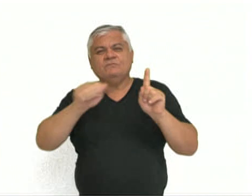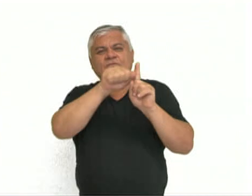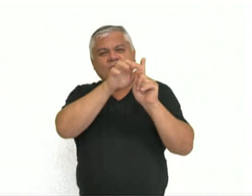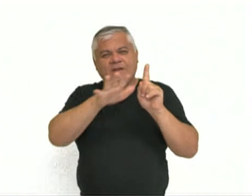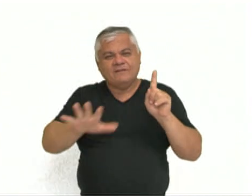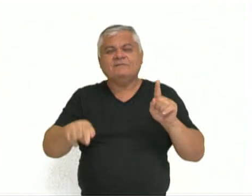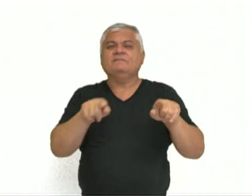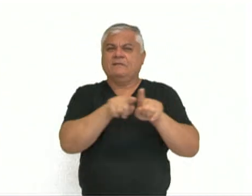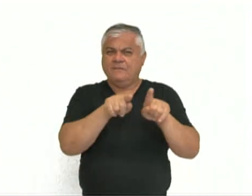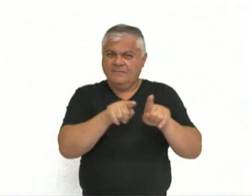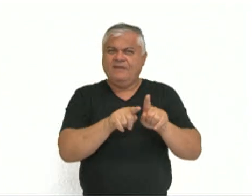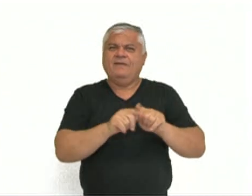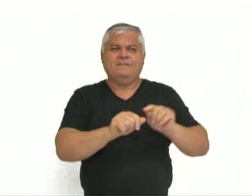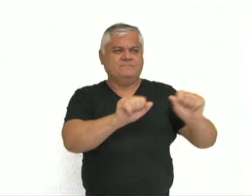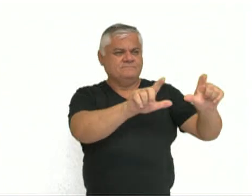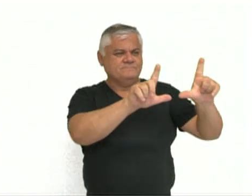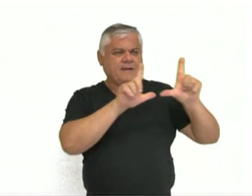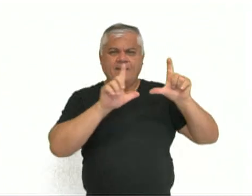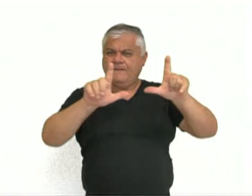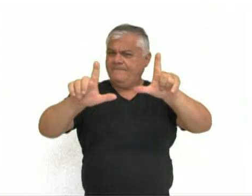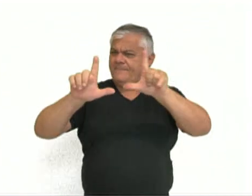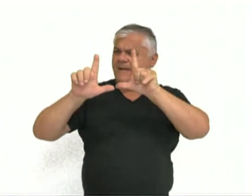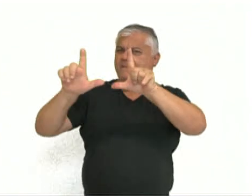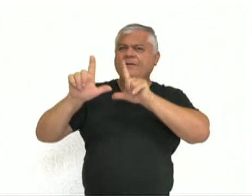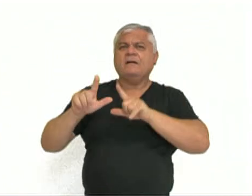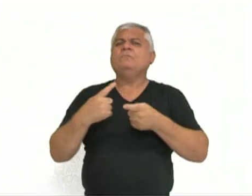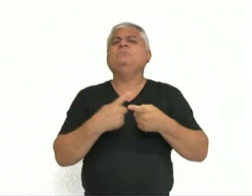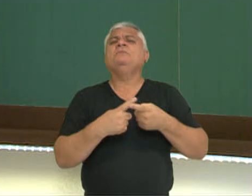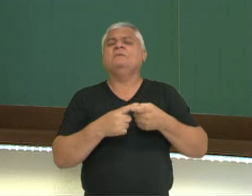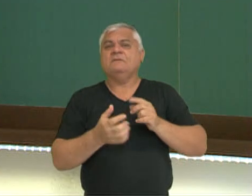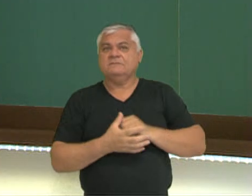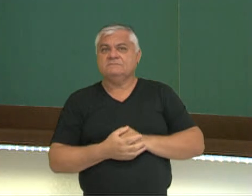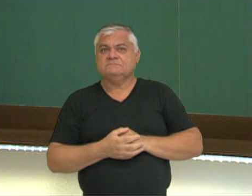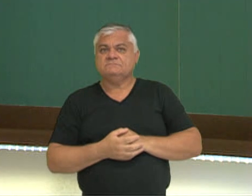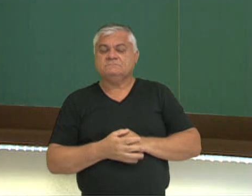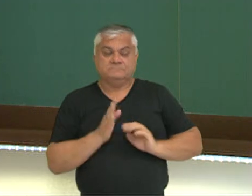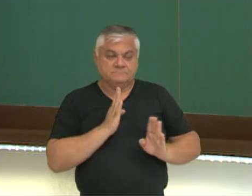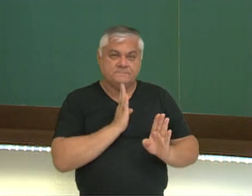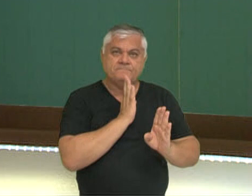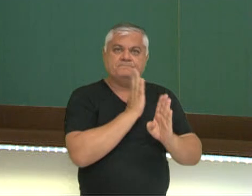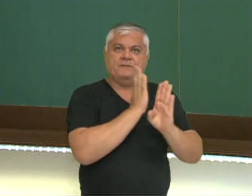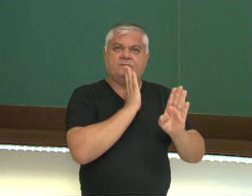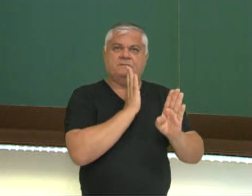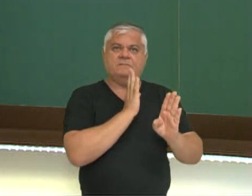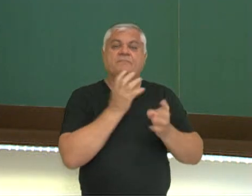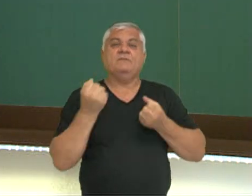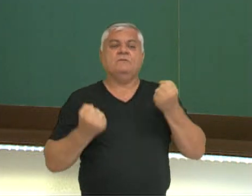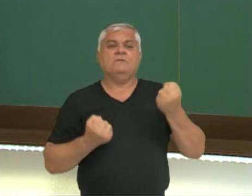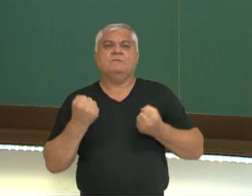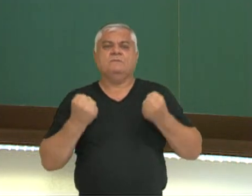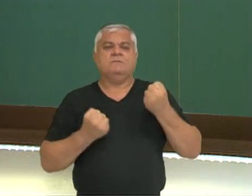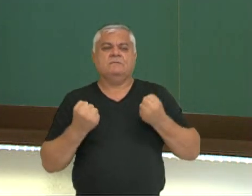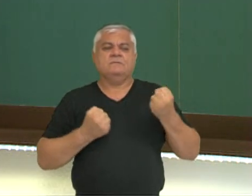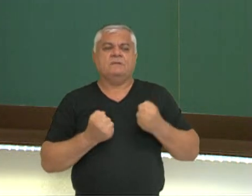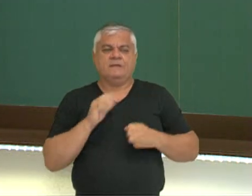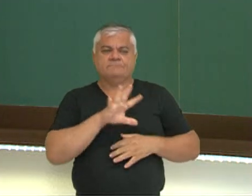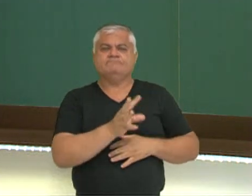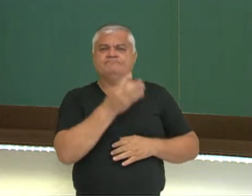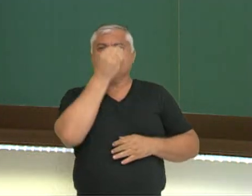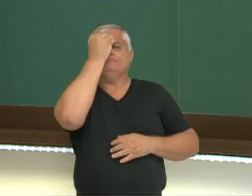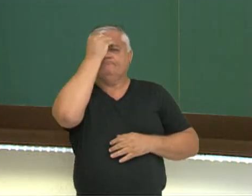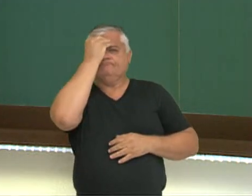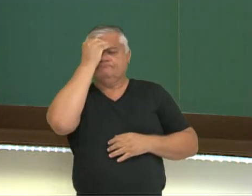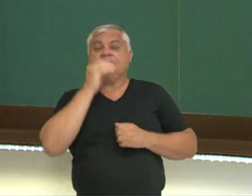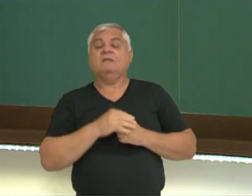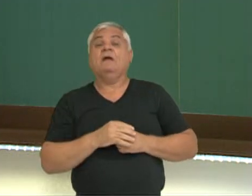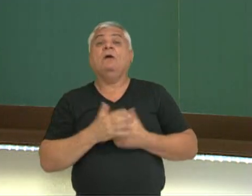litoral. Por que que essas placas existem? Gente, ali é uma identificação para o motorista, principalmente para aqueles motoristas